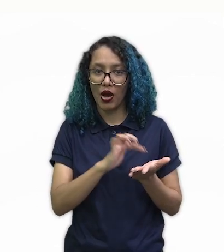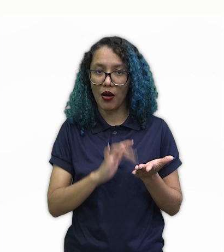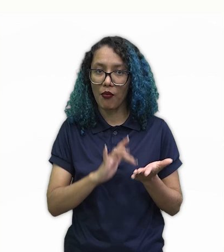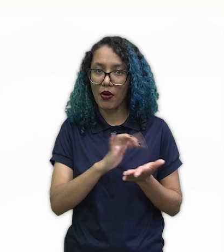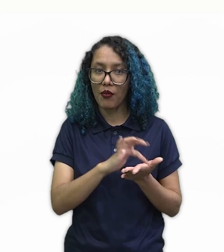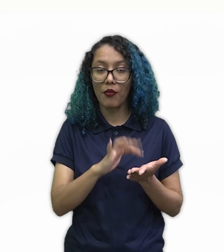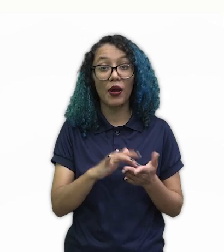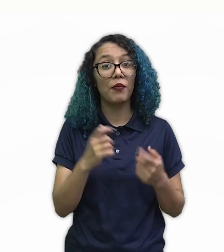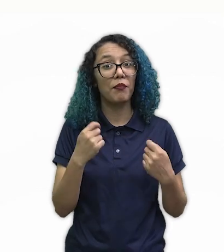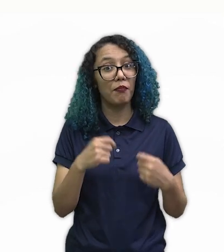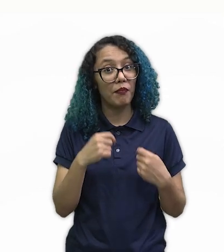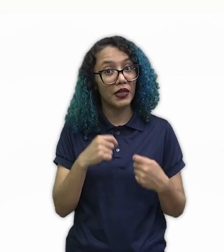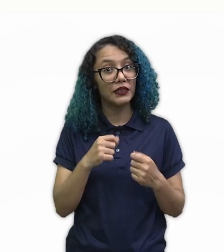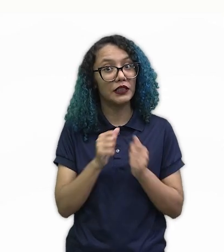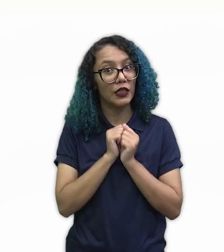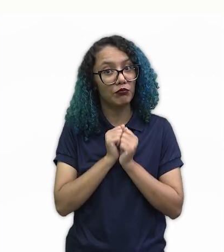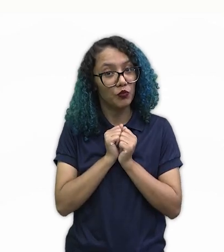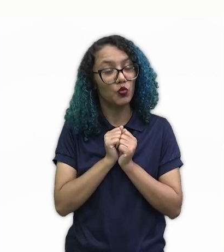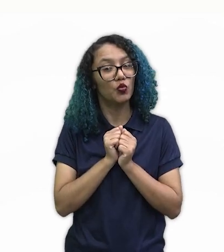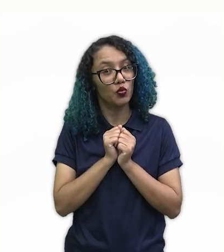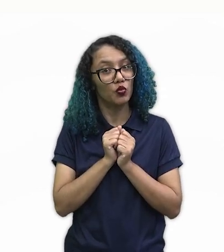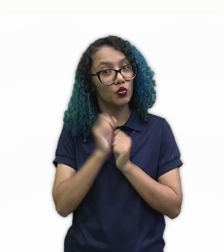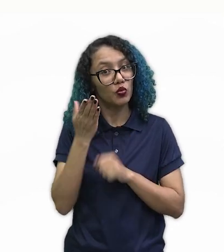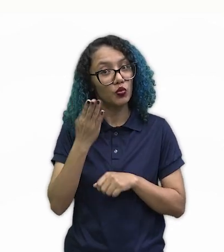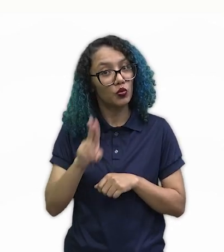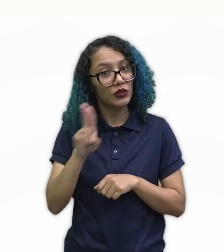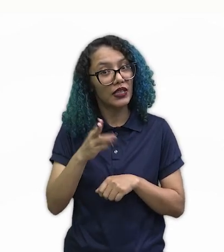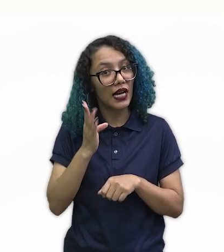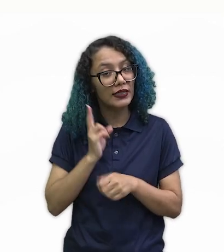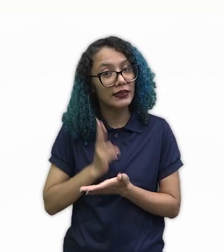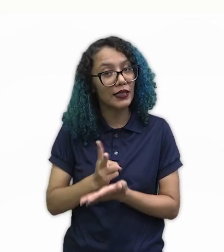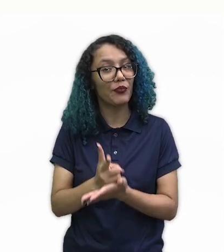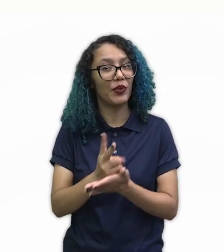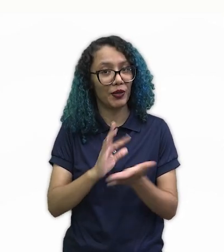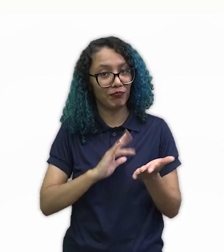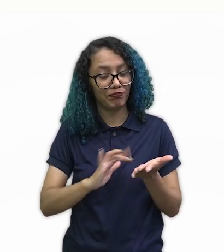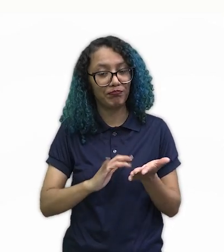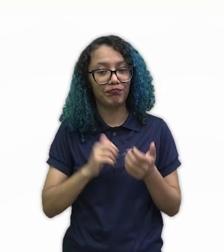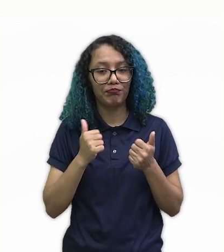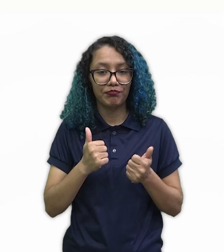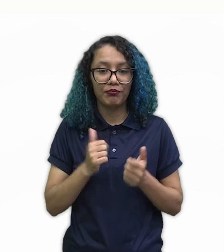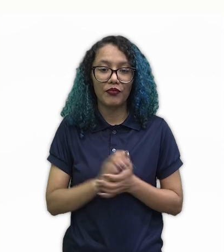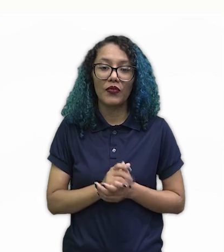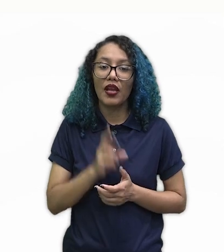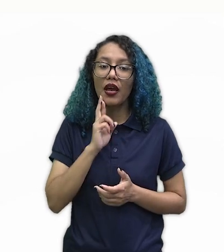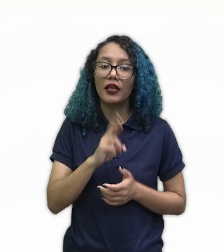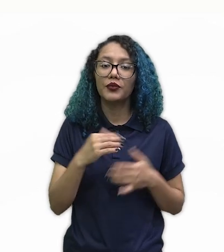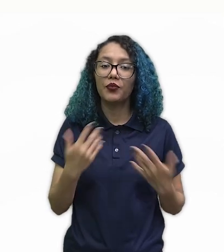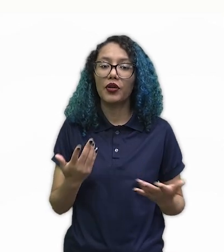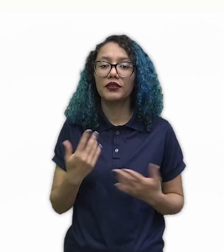fazer amizade com essa mulher daqui para frente, tá? A gente vai encontrar um resultado igual a